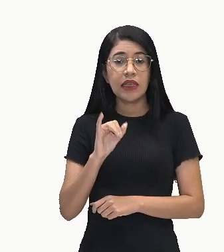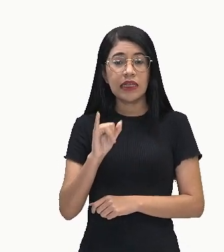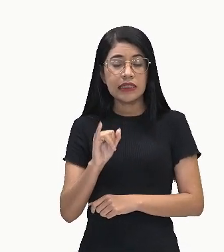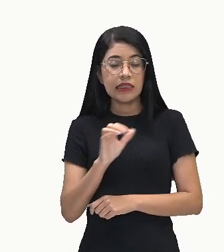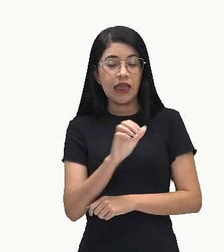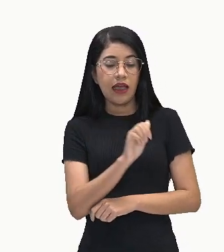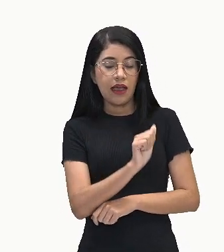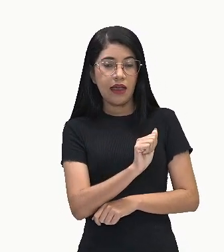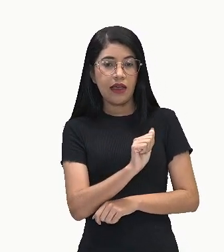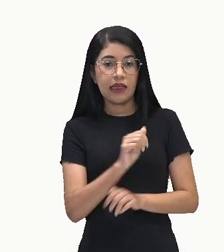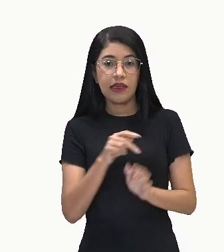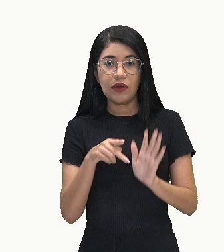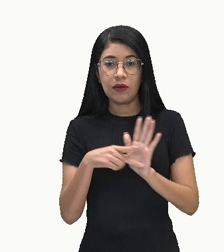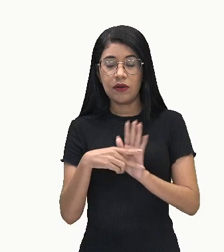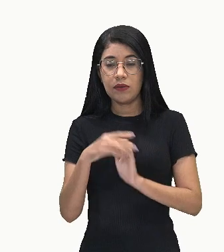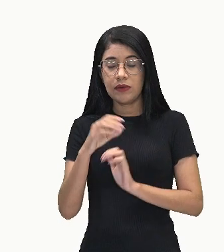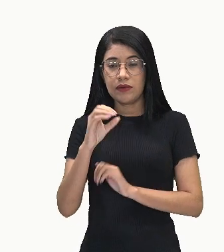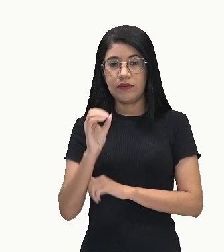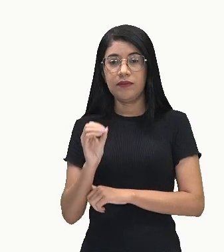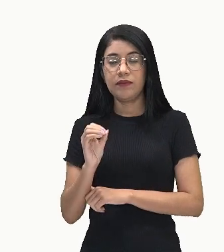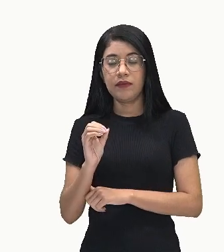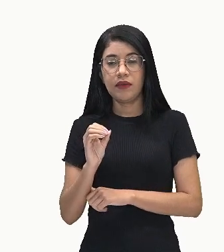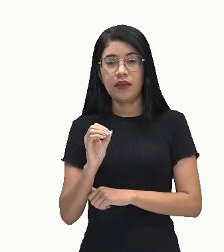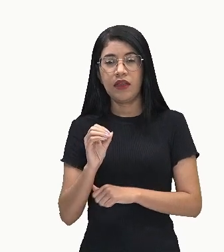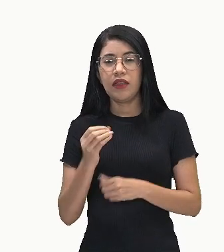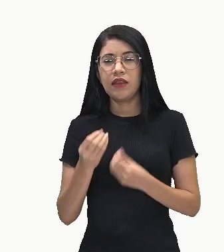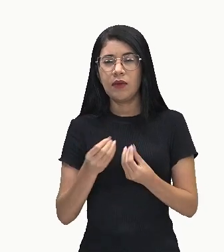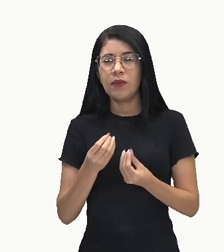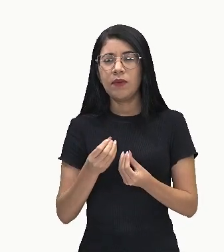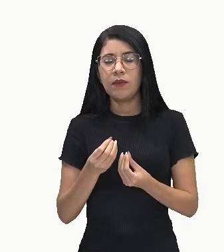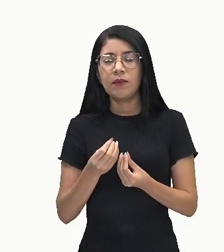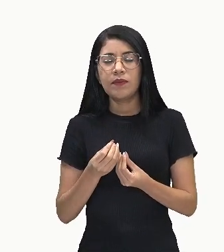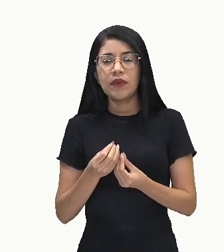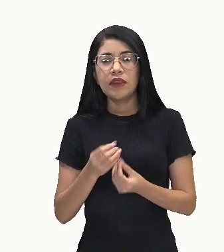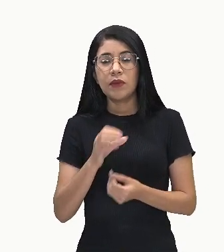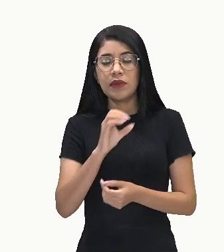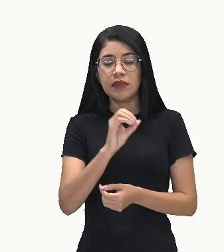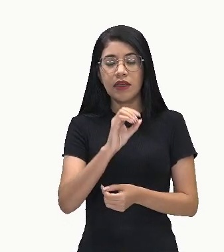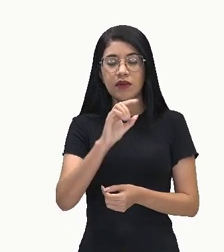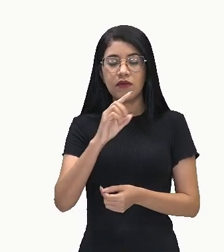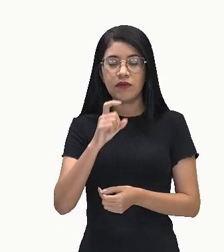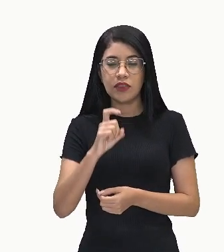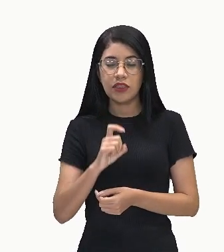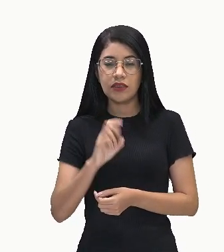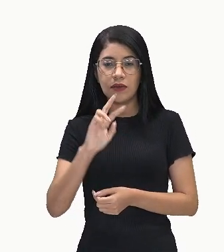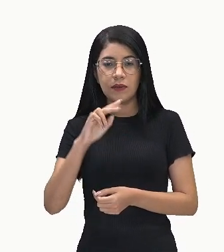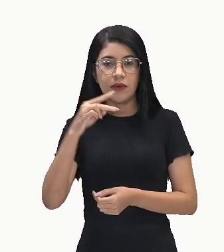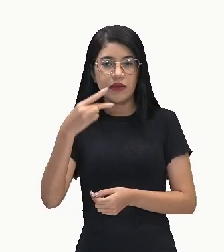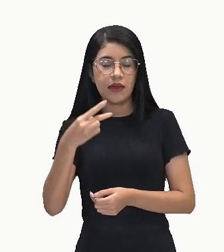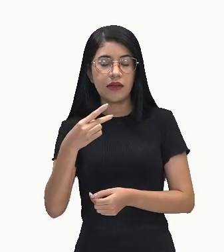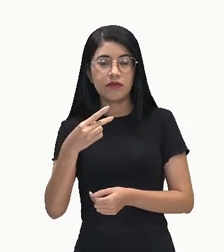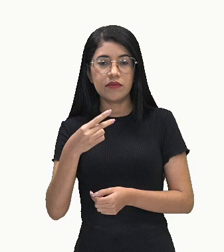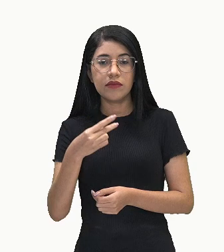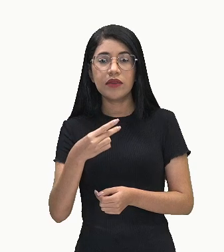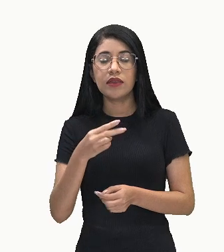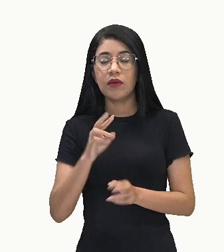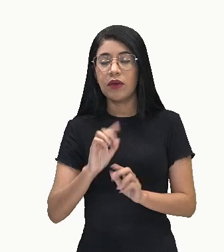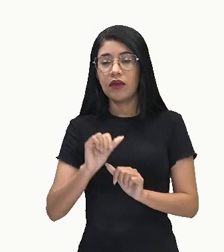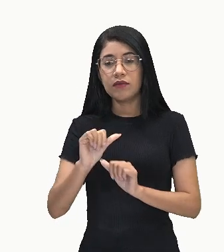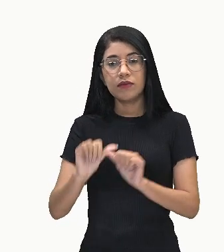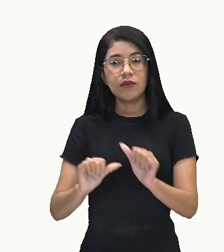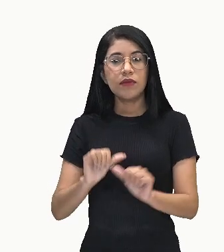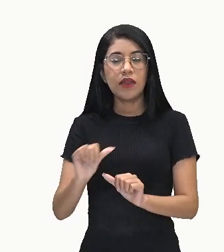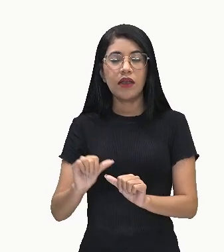zero, né, como nós temos um produto aqui, 0 vezes x² é zero. E a equação deixaria de ser do grau 2